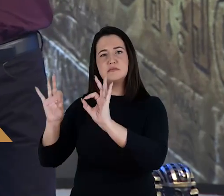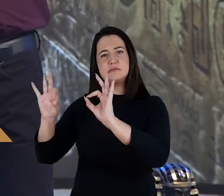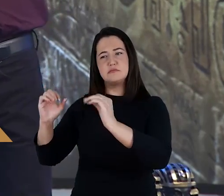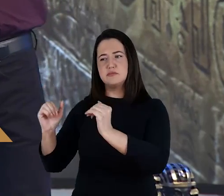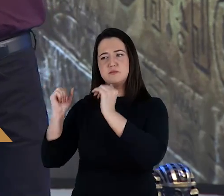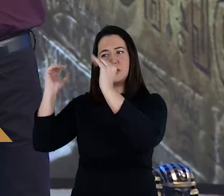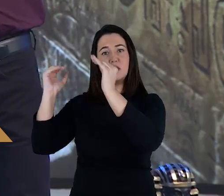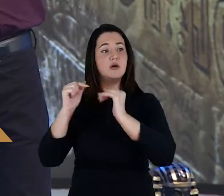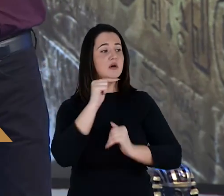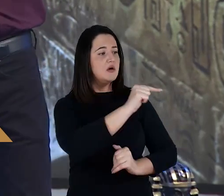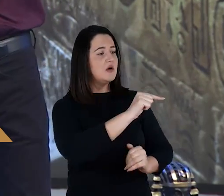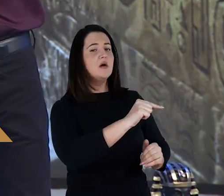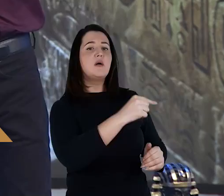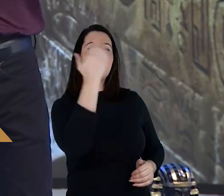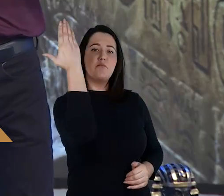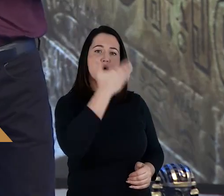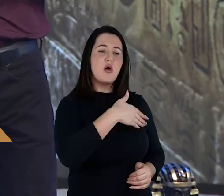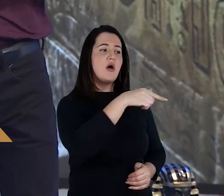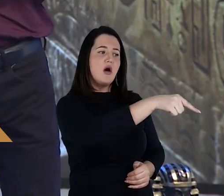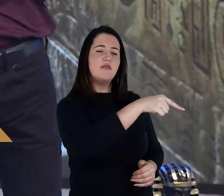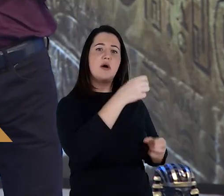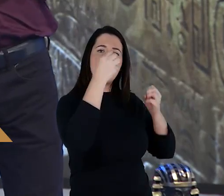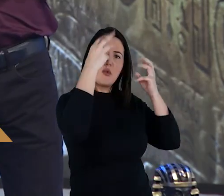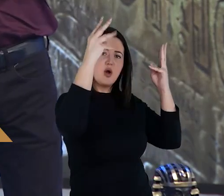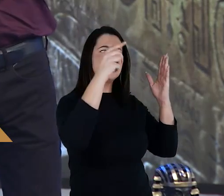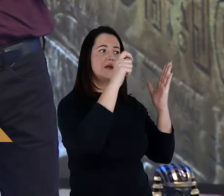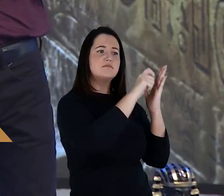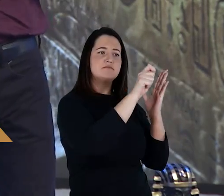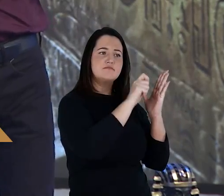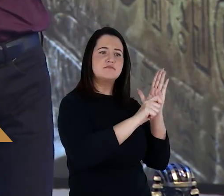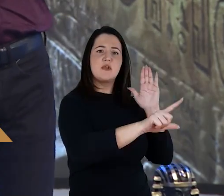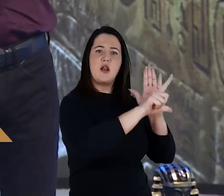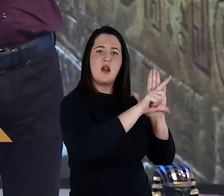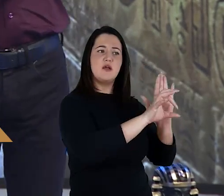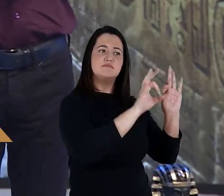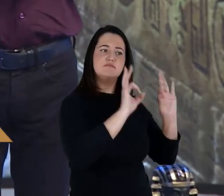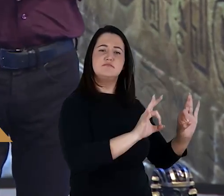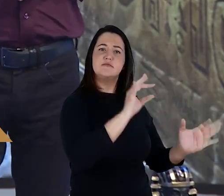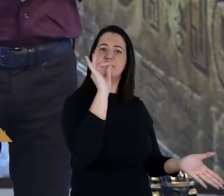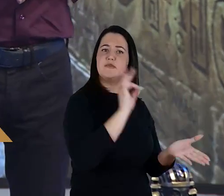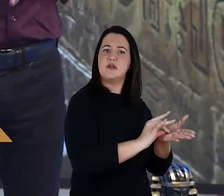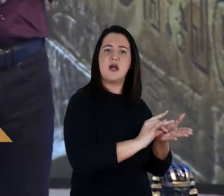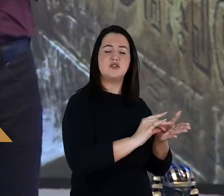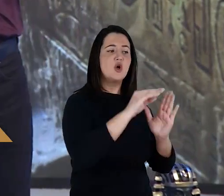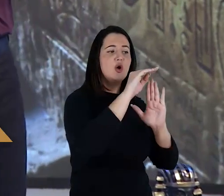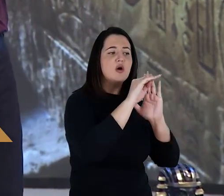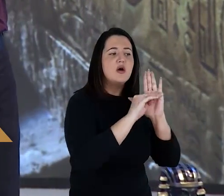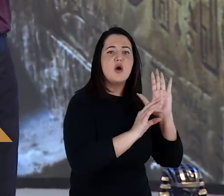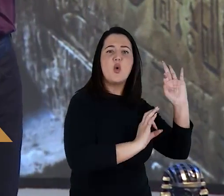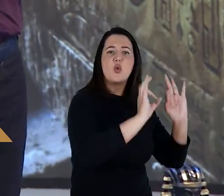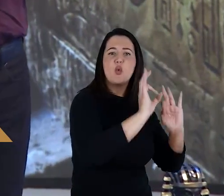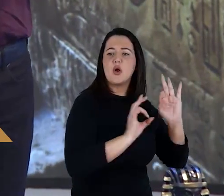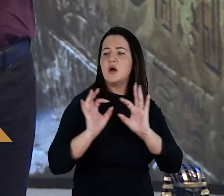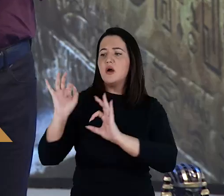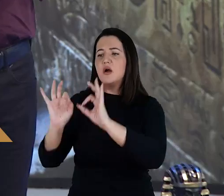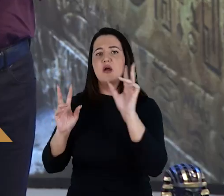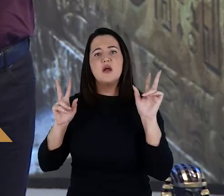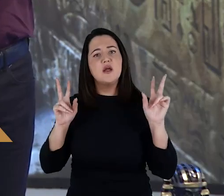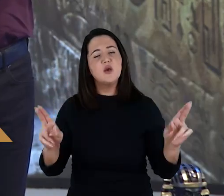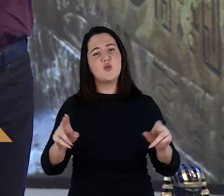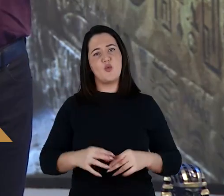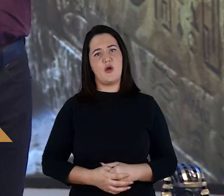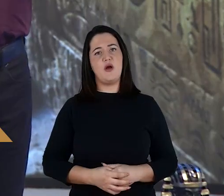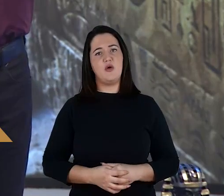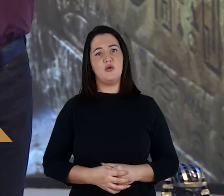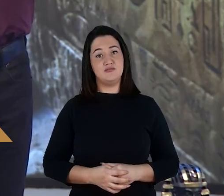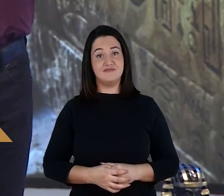e usos e costumes desse tempo. E mais do que isso, era normal naquela época a produção de